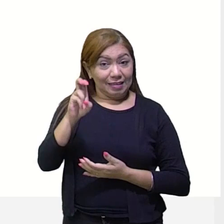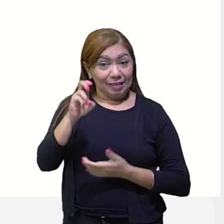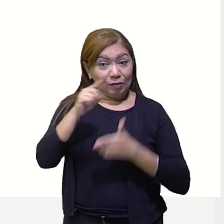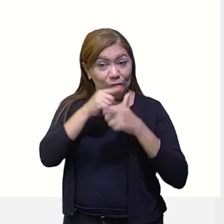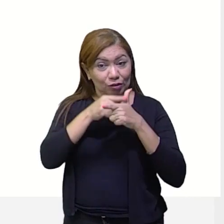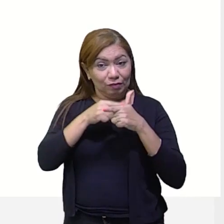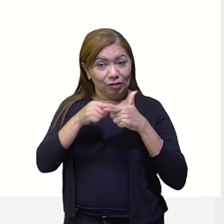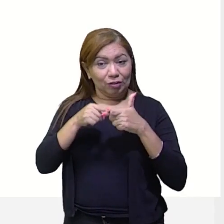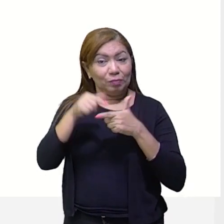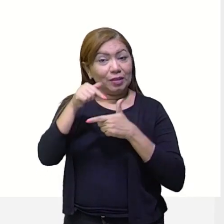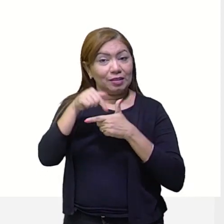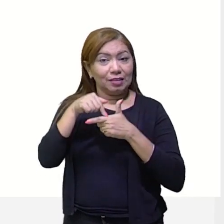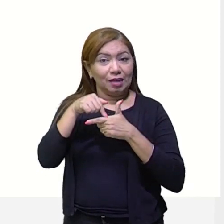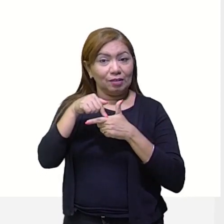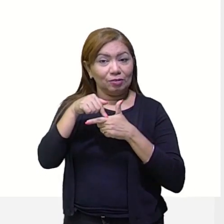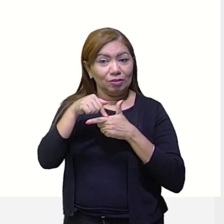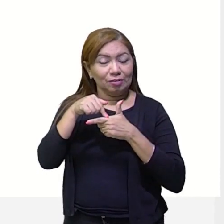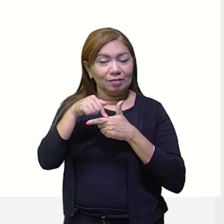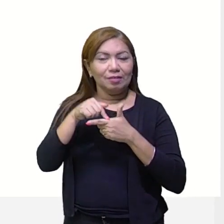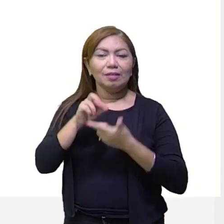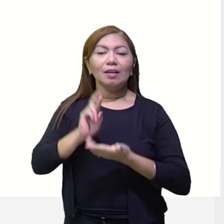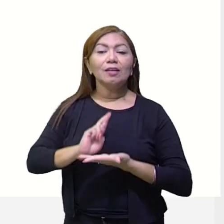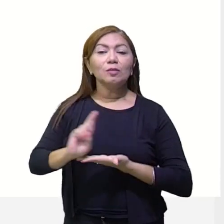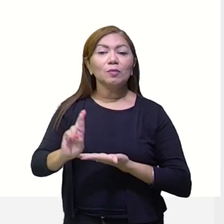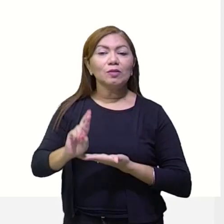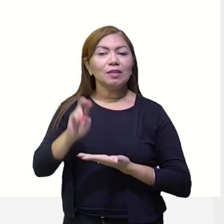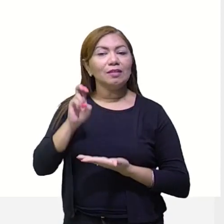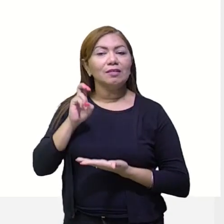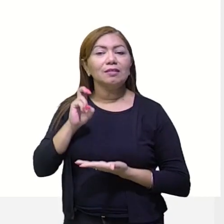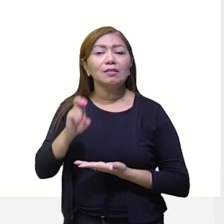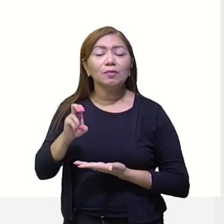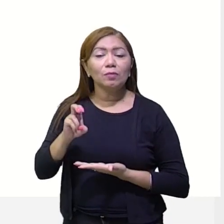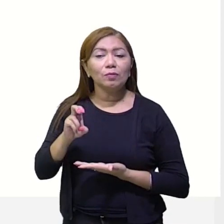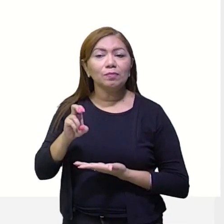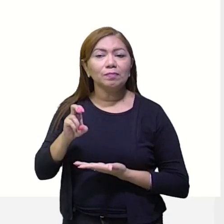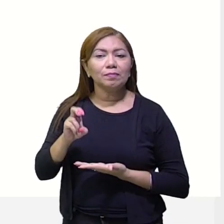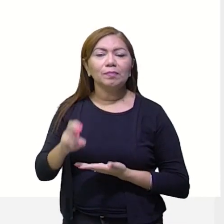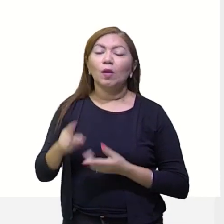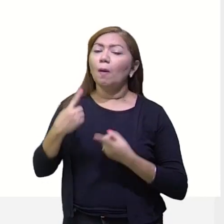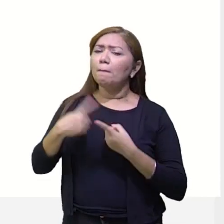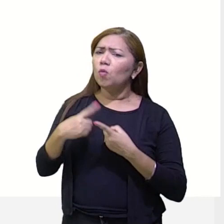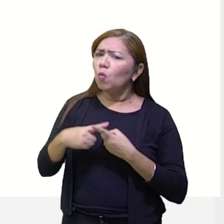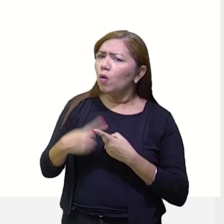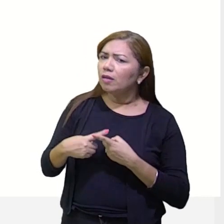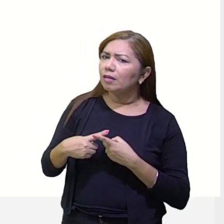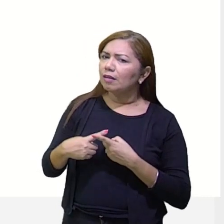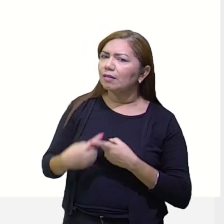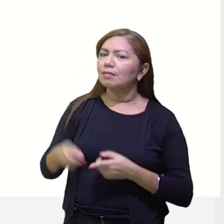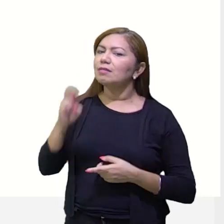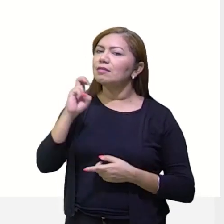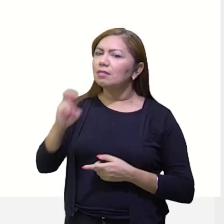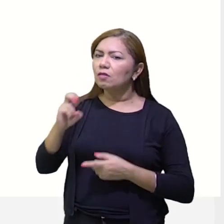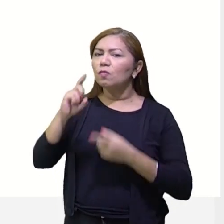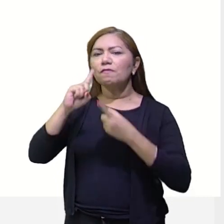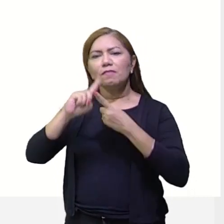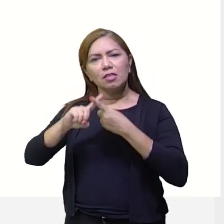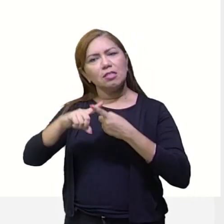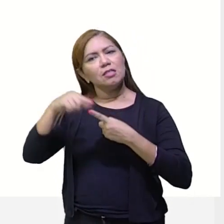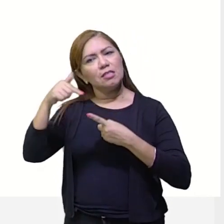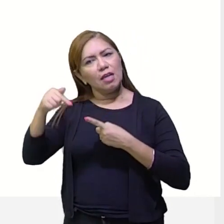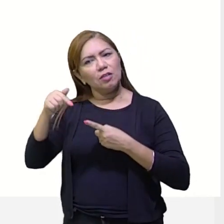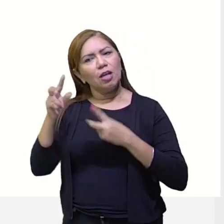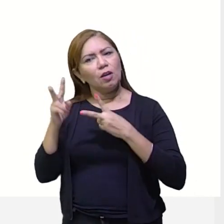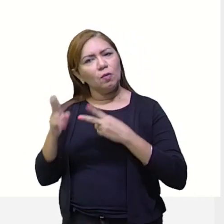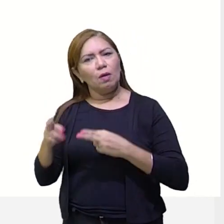7, qual vai ser o valor do meu quociente? É 5, olha aí, ó. 7 vezes 5, 35. 35